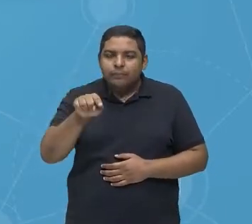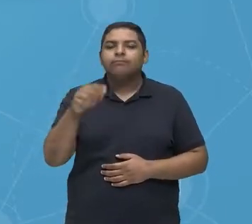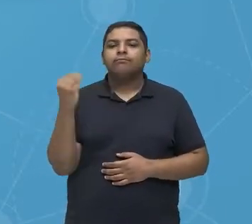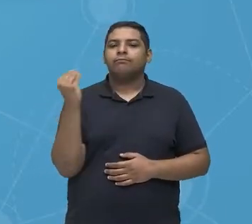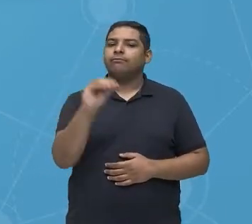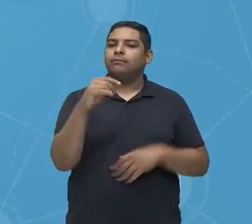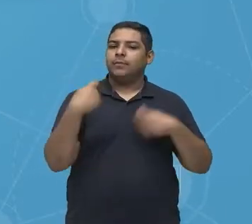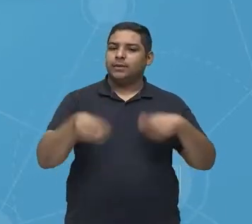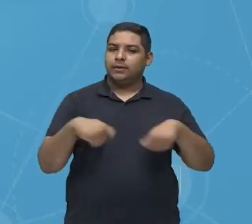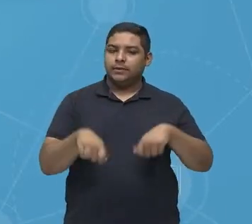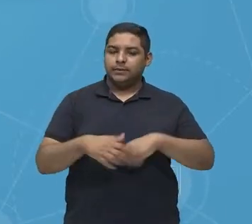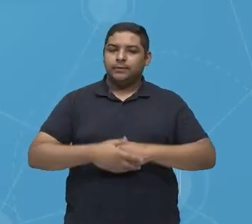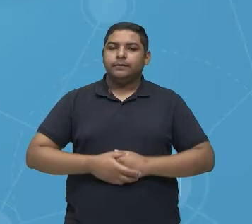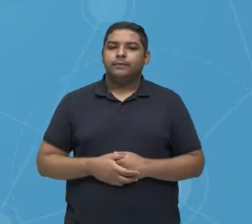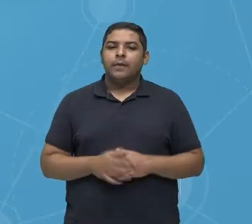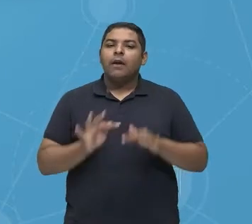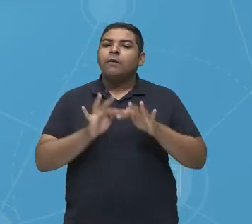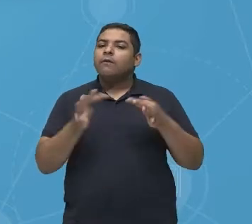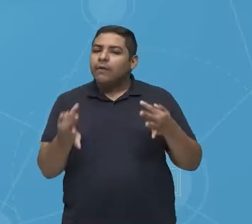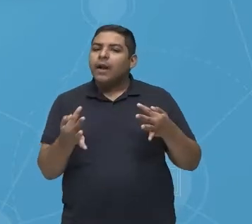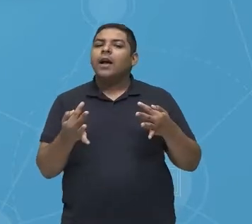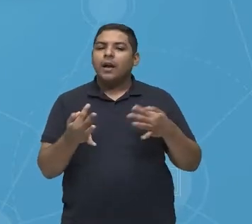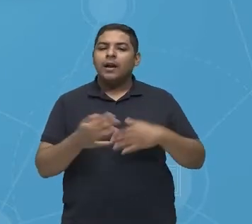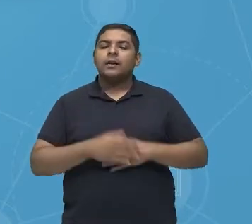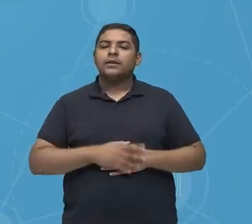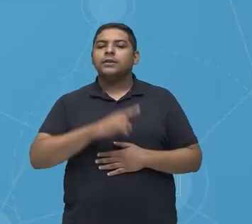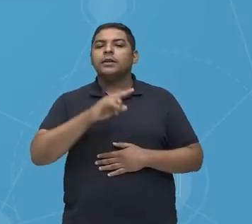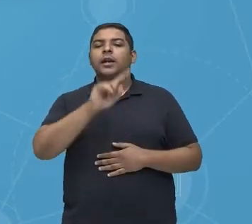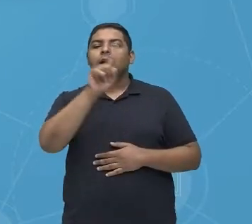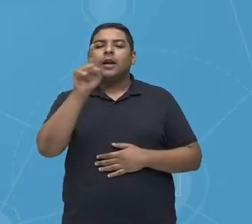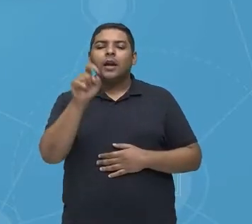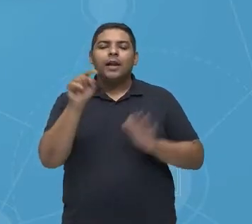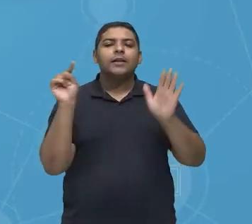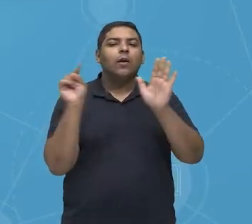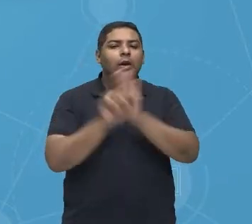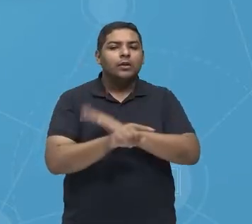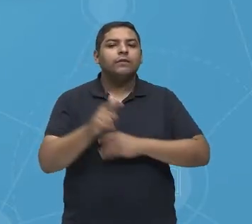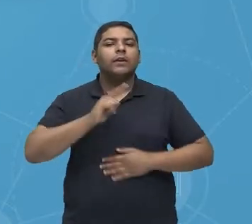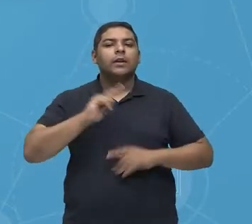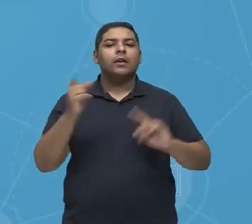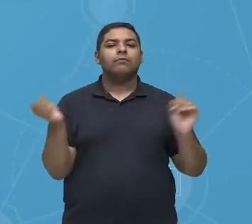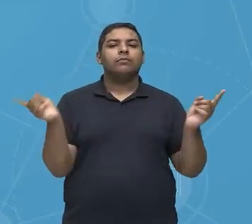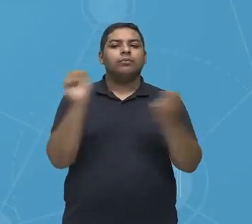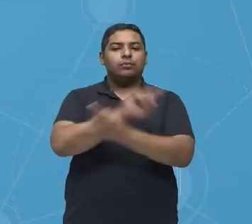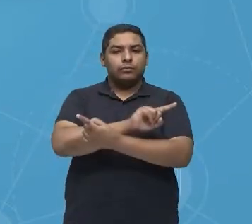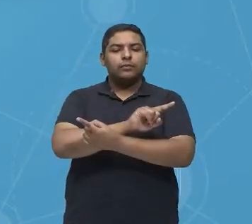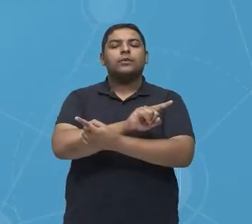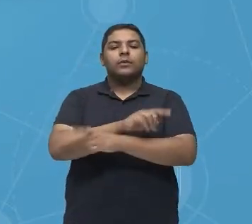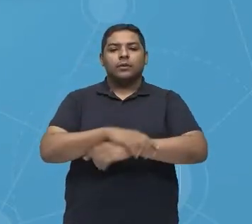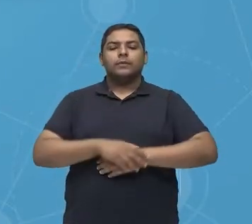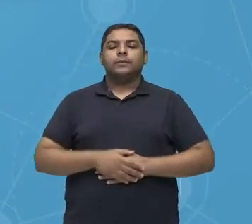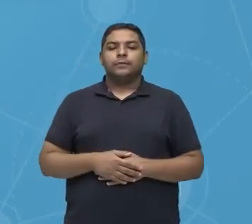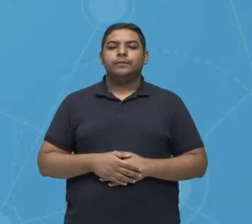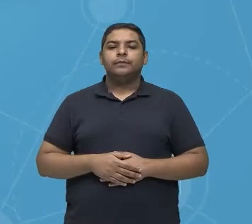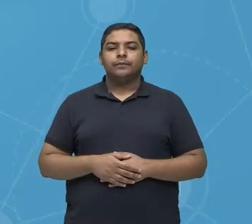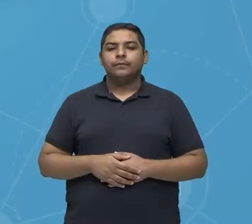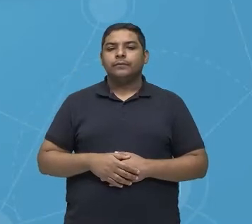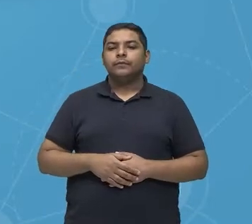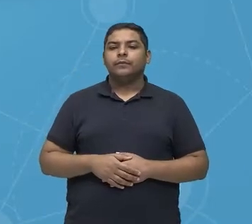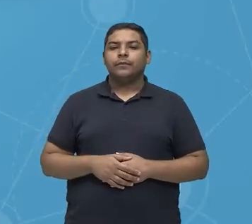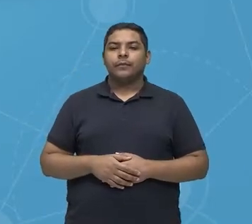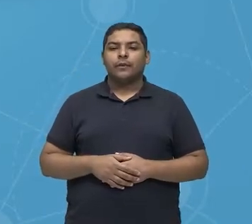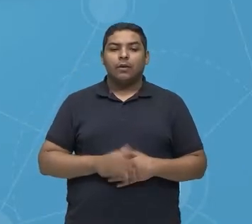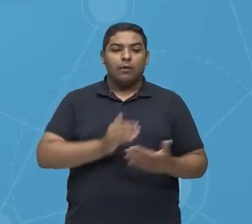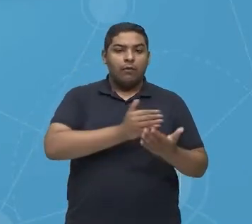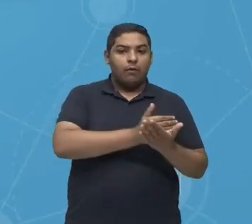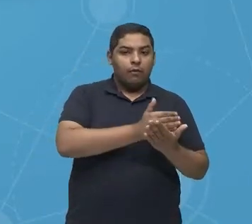colocado. Tá certo? Então, nas frases interrogativas, há uma inversão de posição entre sujeito, que é de quem eu falo, daquilo que eu falo,